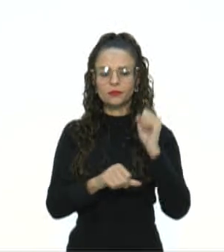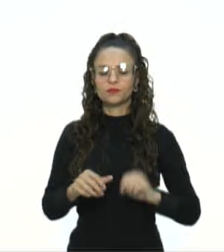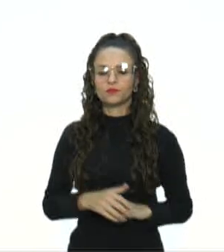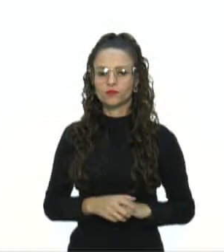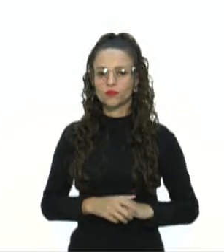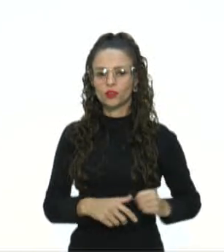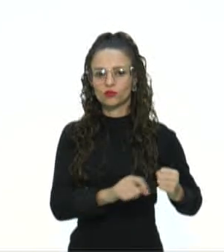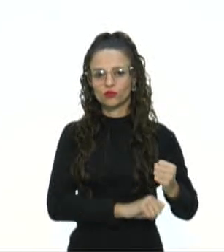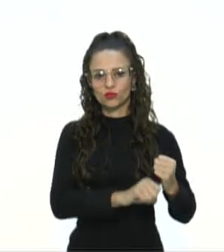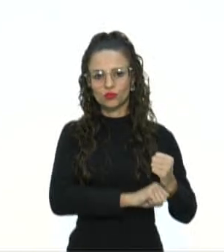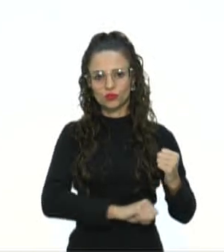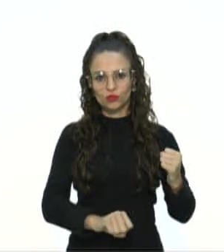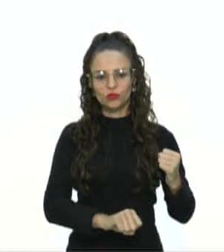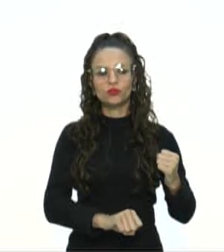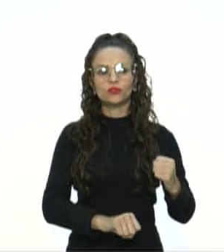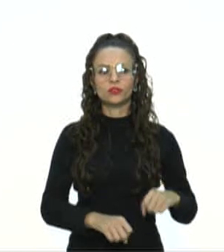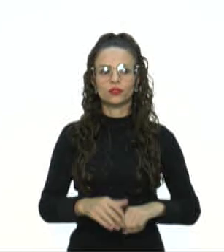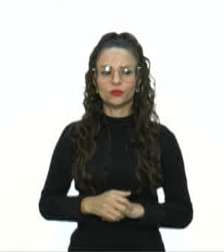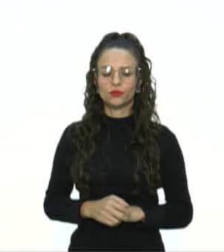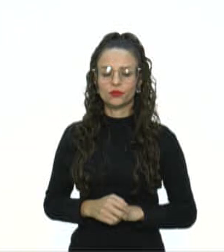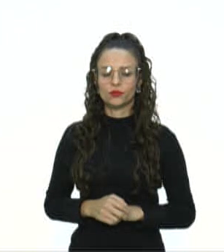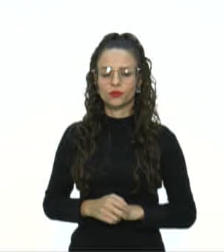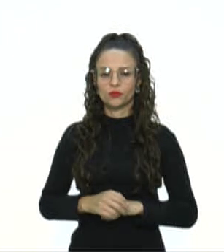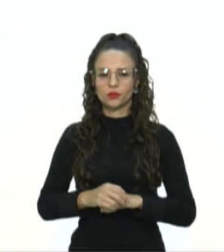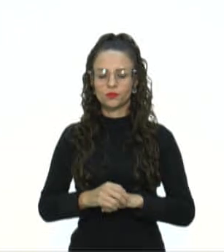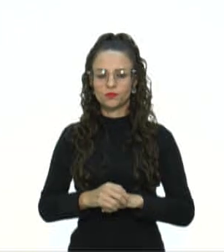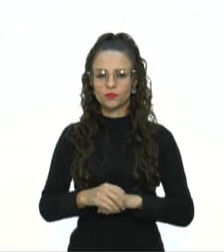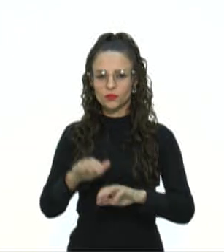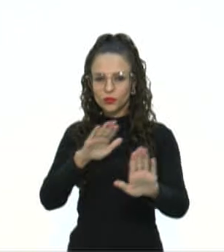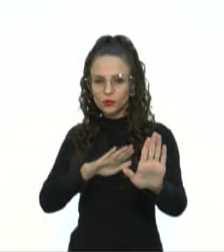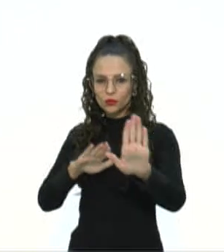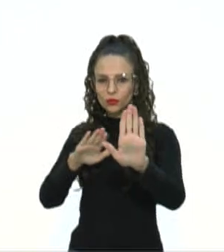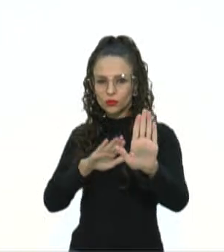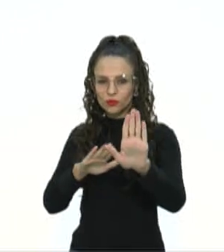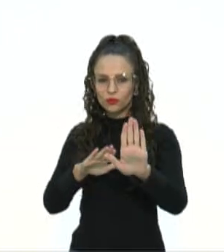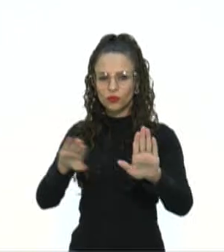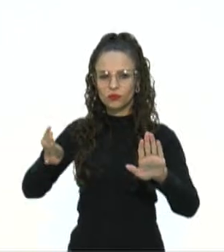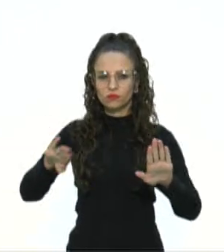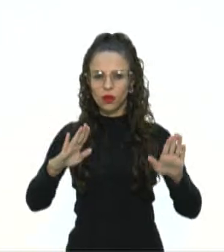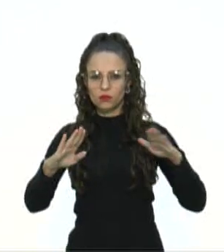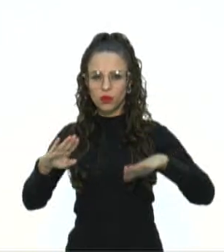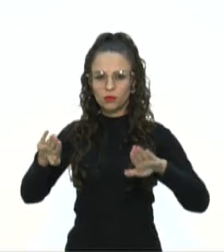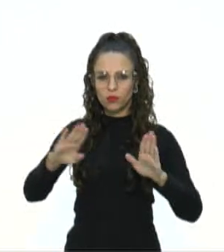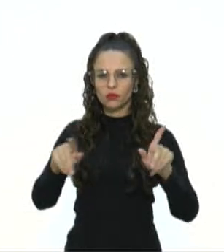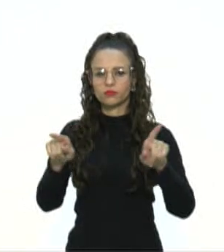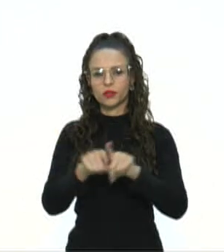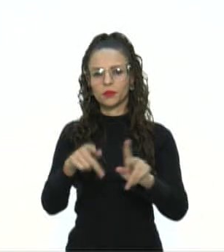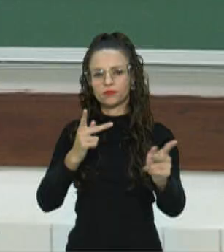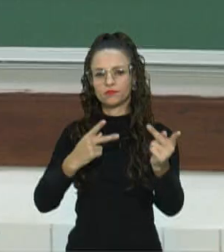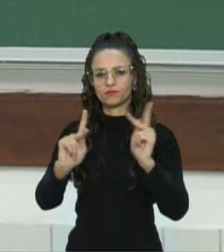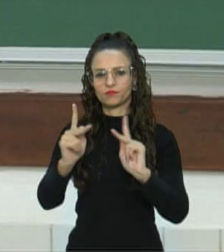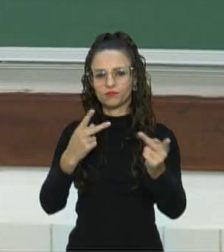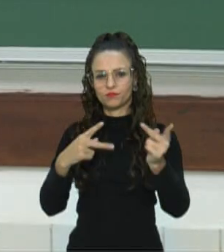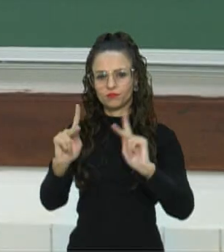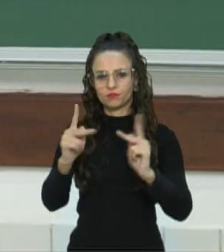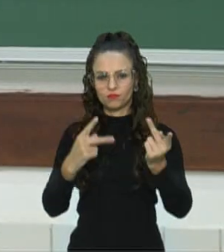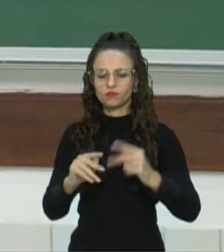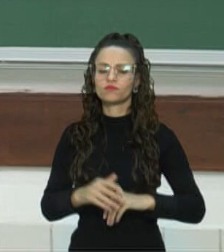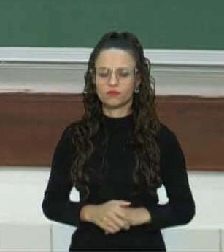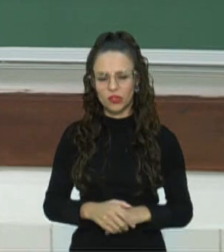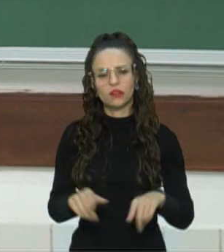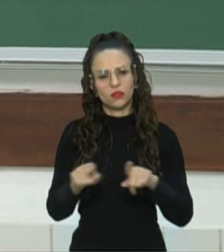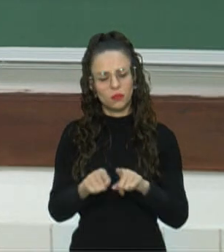livre, o jiu-jitsu, o kung fu, o taekwondo e o karatê, além de outras modalidades, é claro, que podem